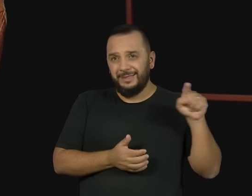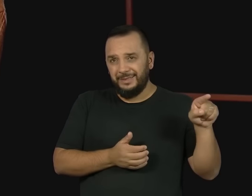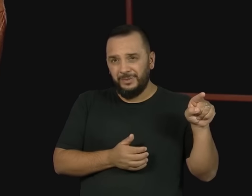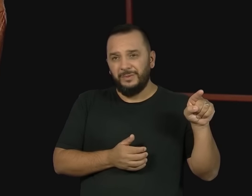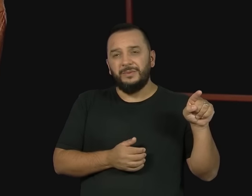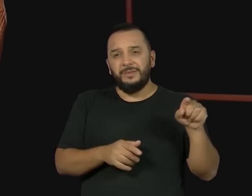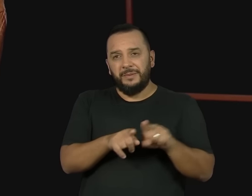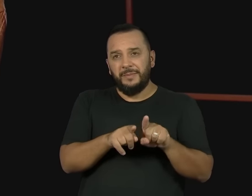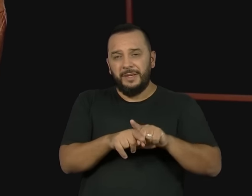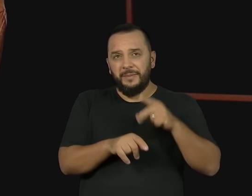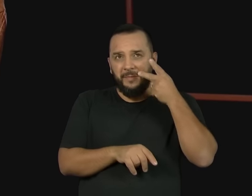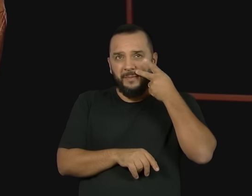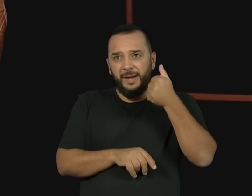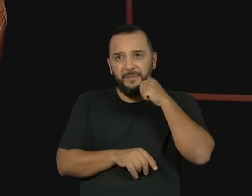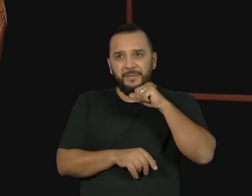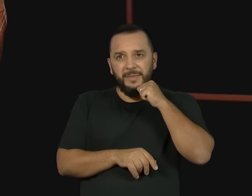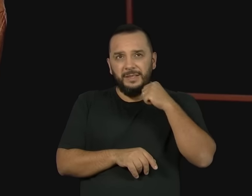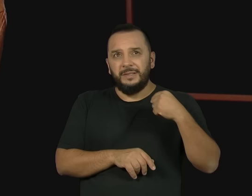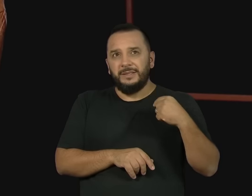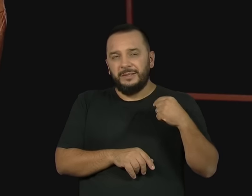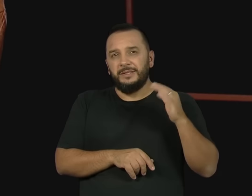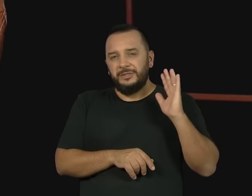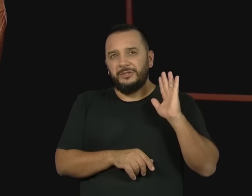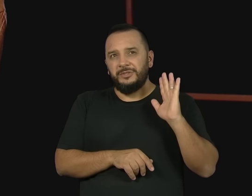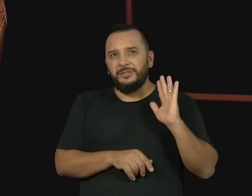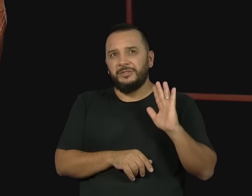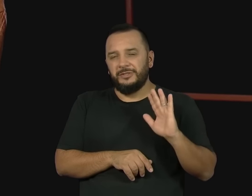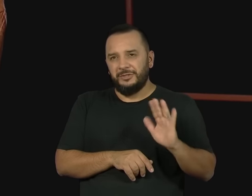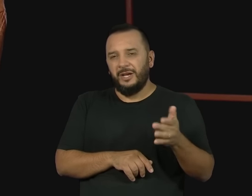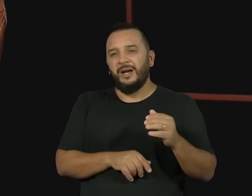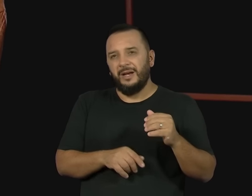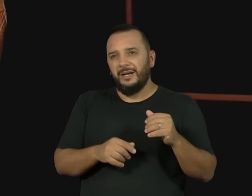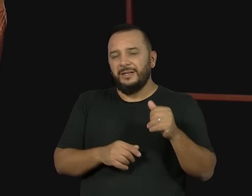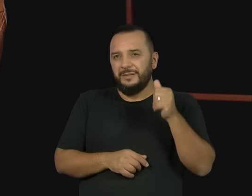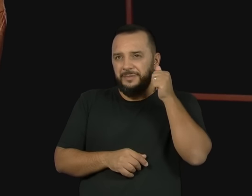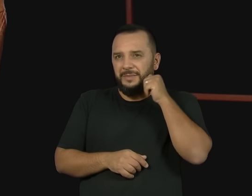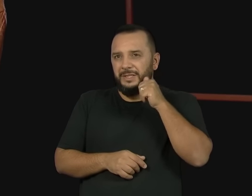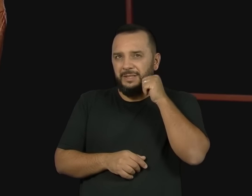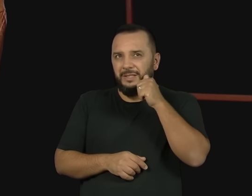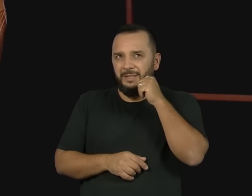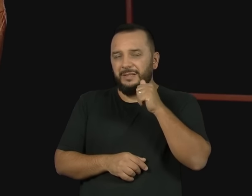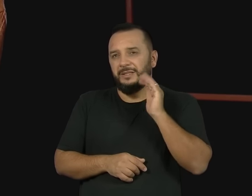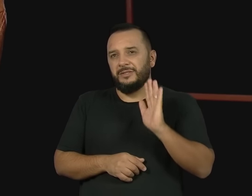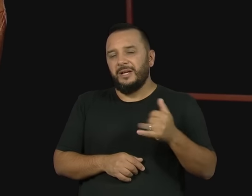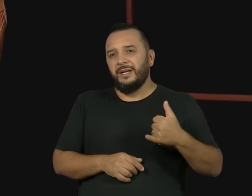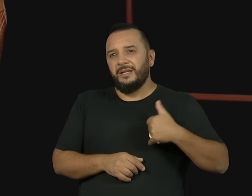pais optaram por deixar as meninas separadas, as meninas, 4 anos, né?